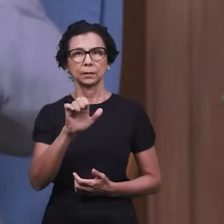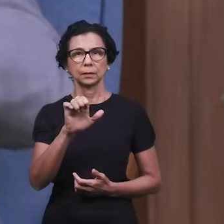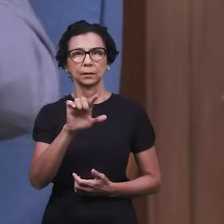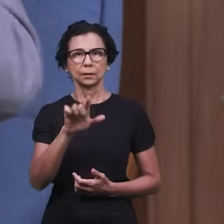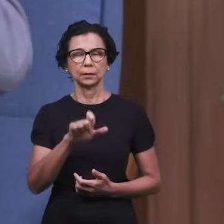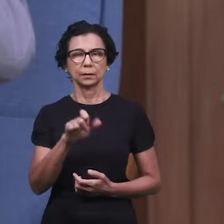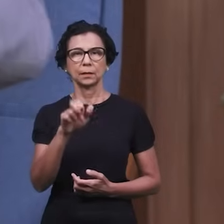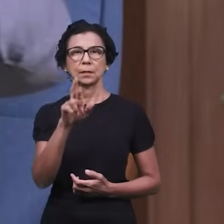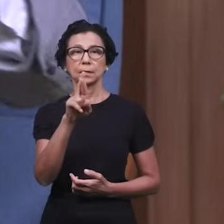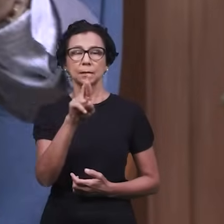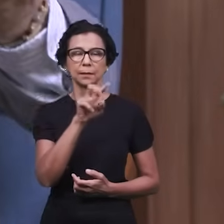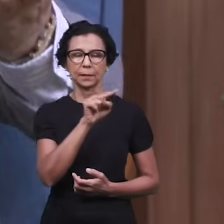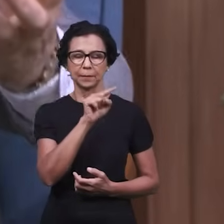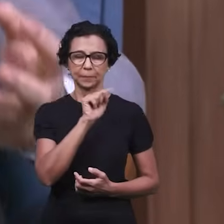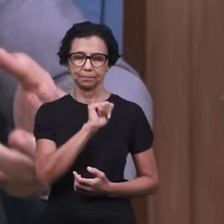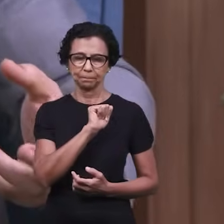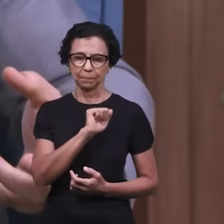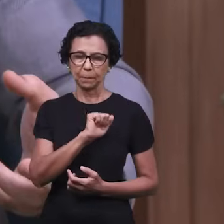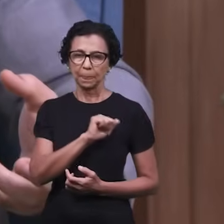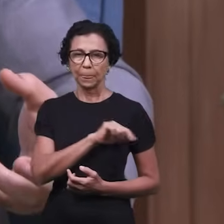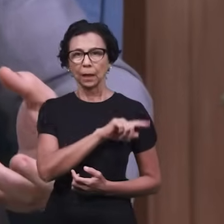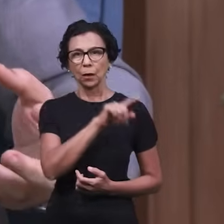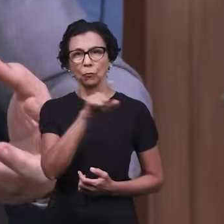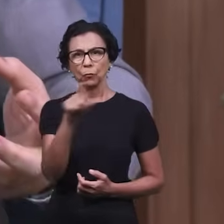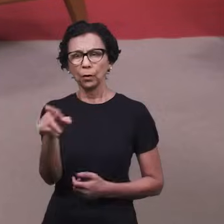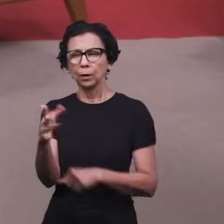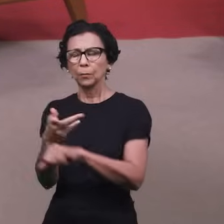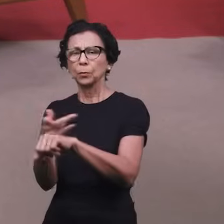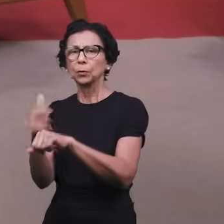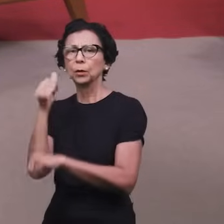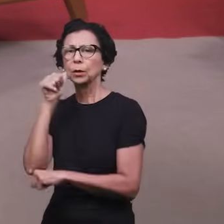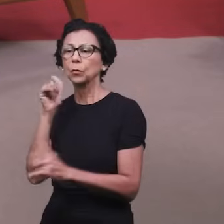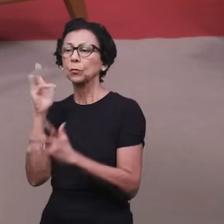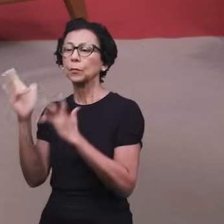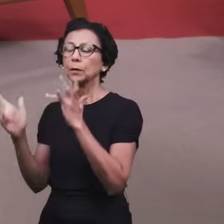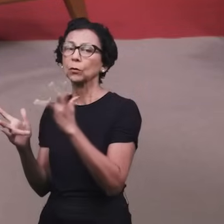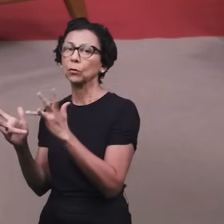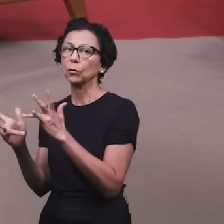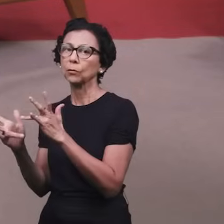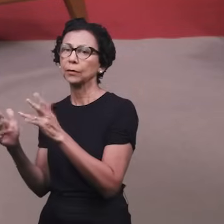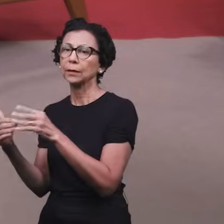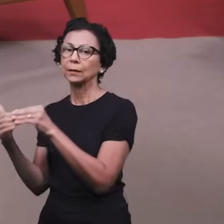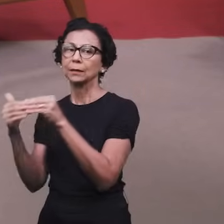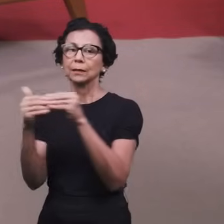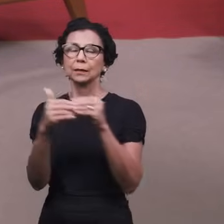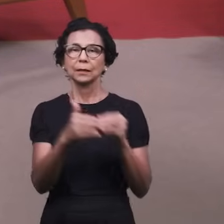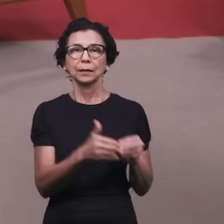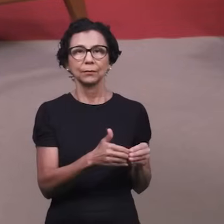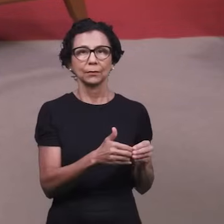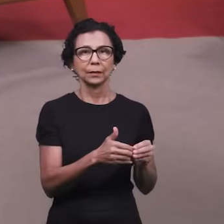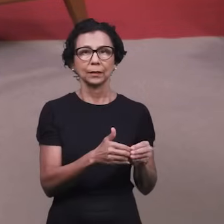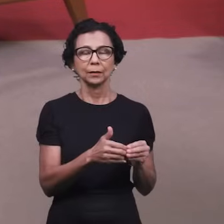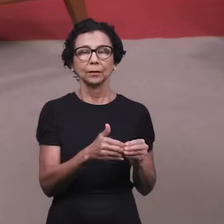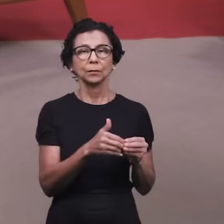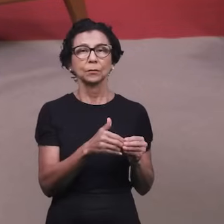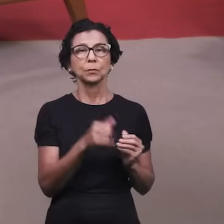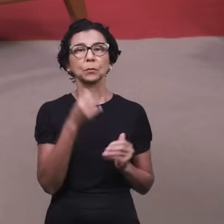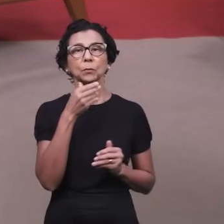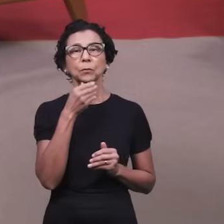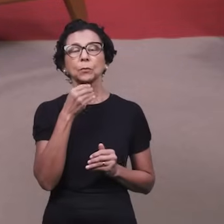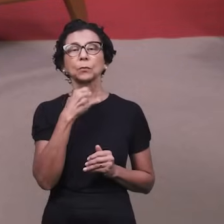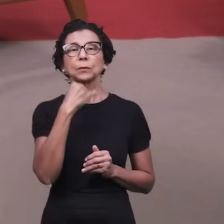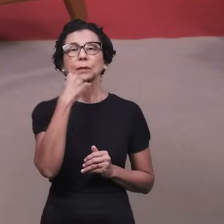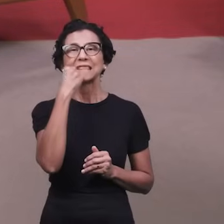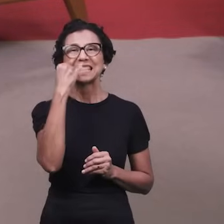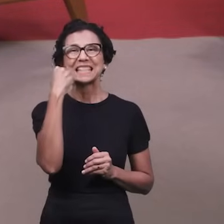de beleza que as mulheres têm estética, hoje. Né? E ela precisava chegar desse jeito, com essas características que nós lemos aqui